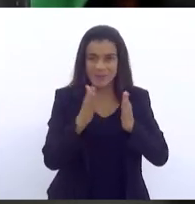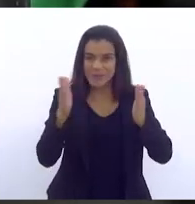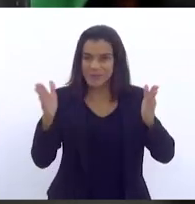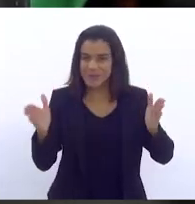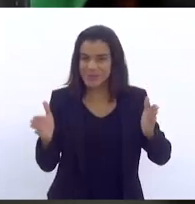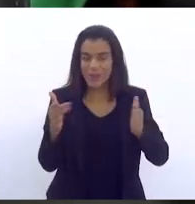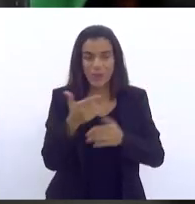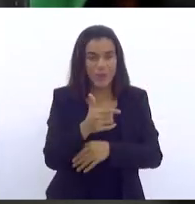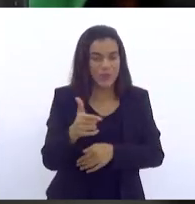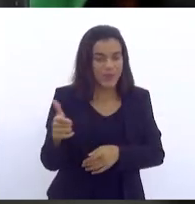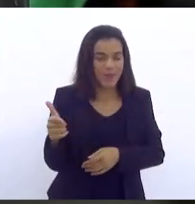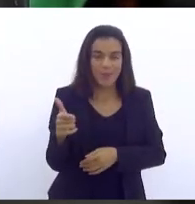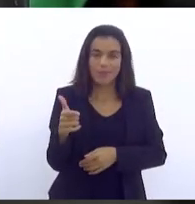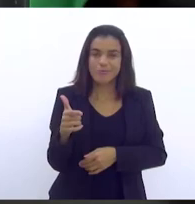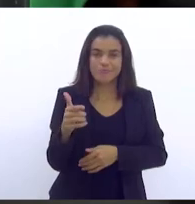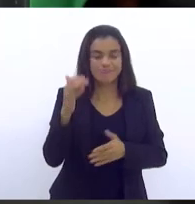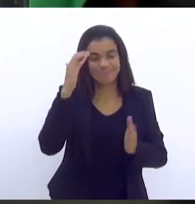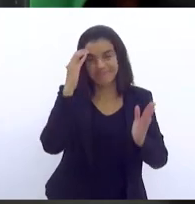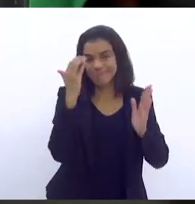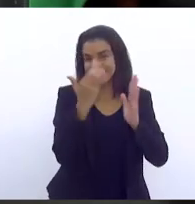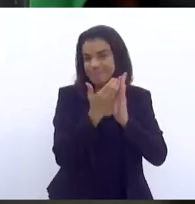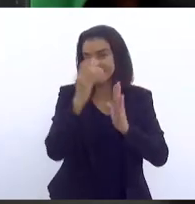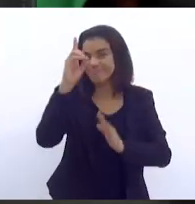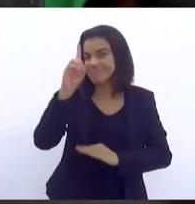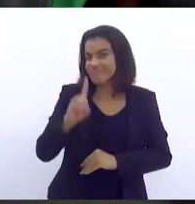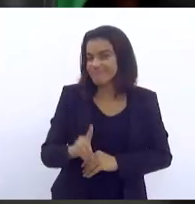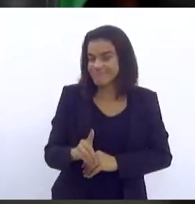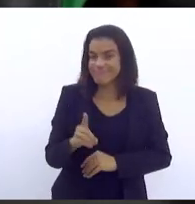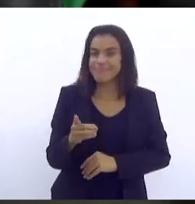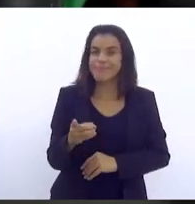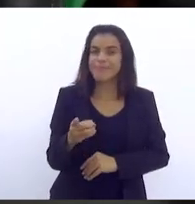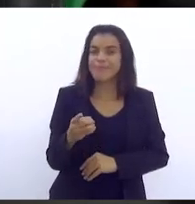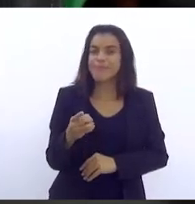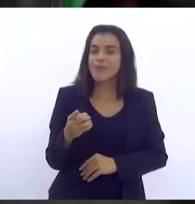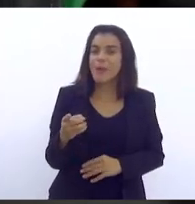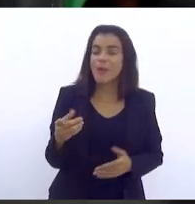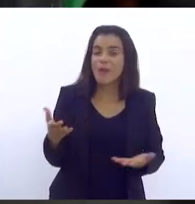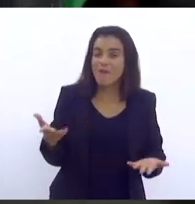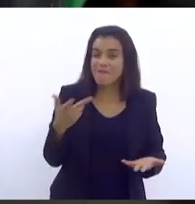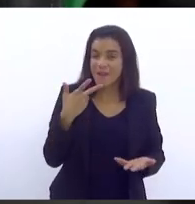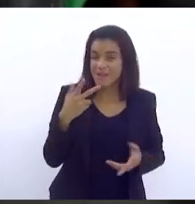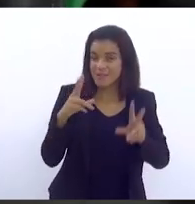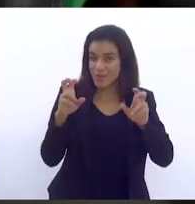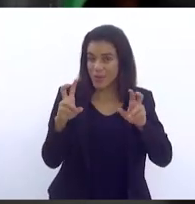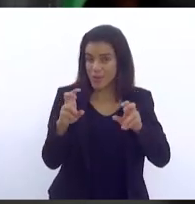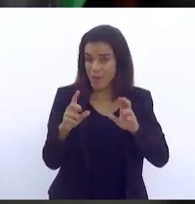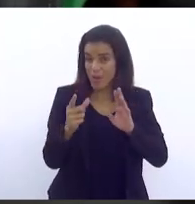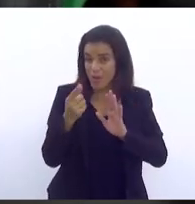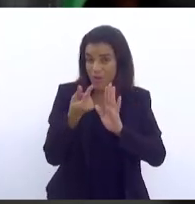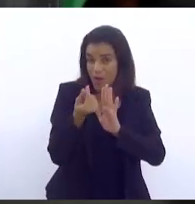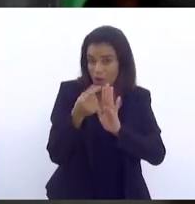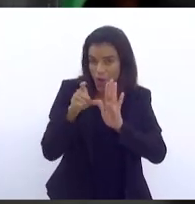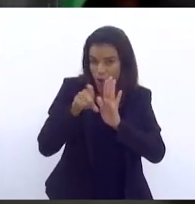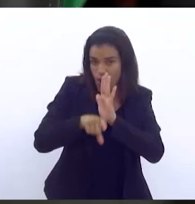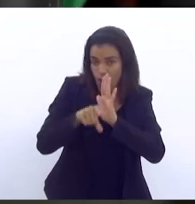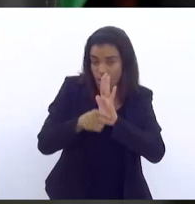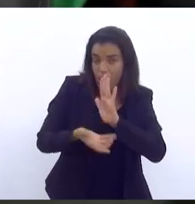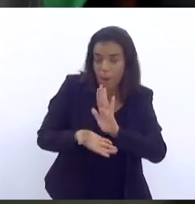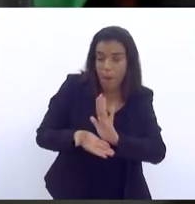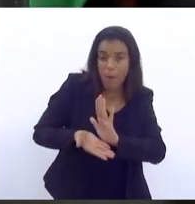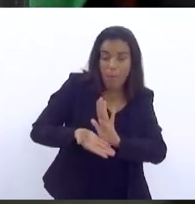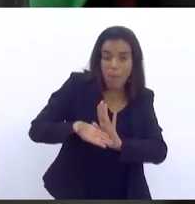necessidade nós não temos respeitado o direito isso tudo sem falar do aumento da tarifa que nos